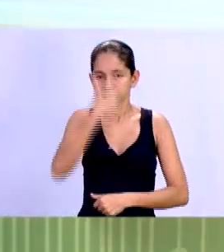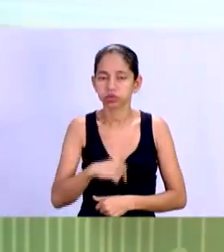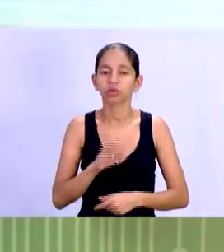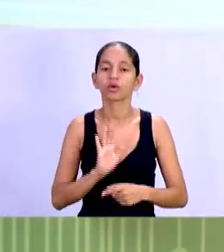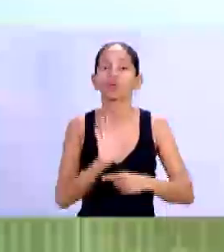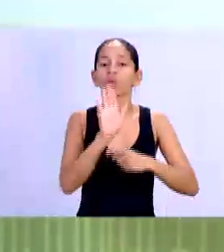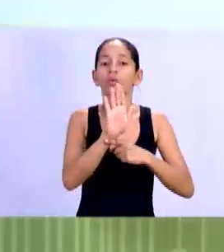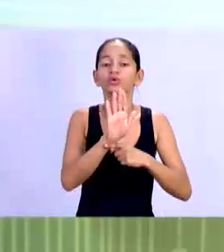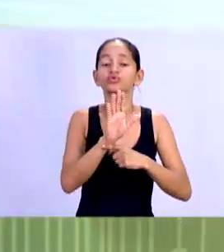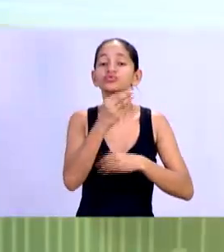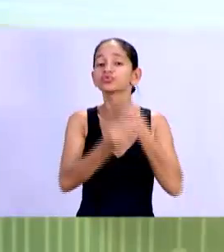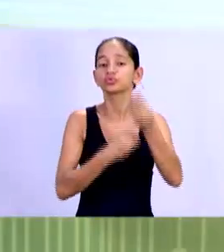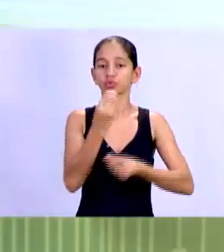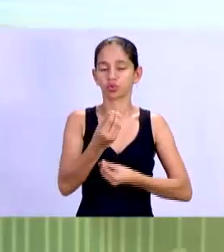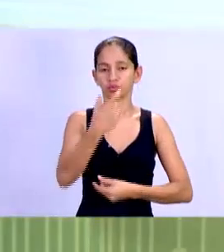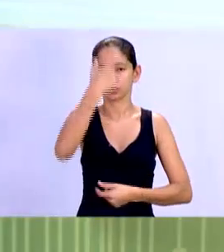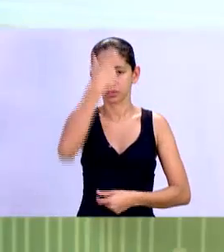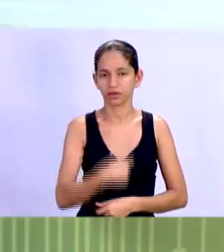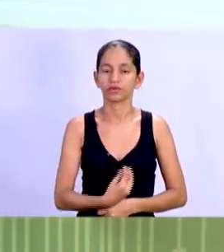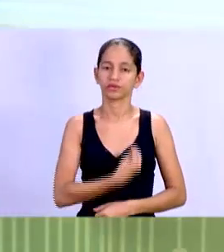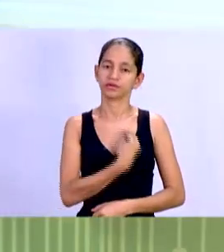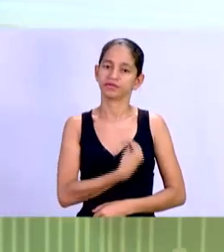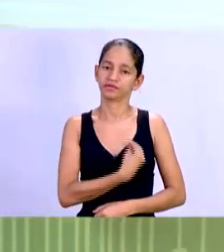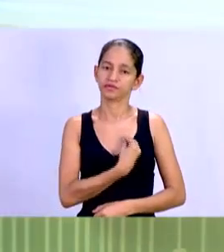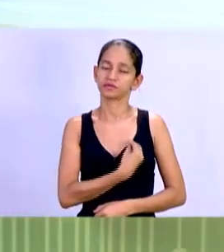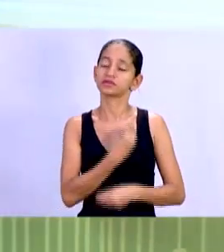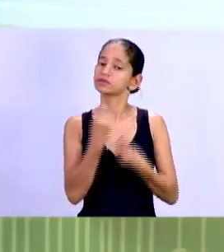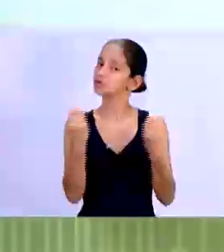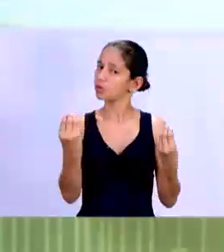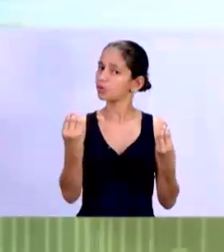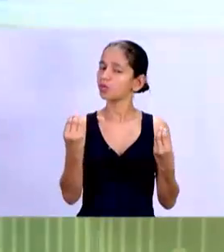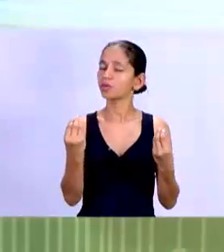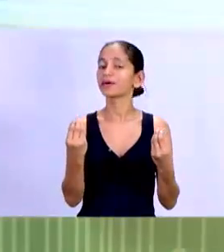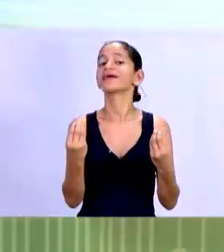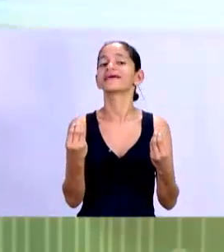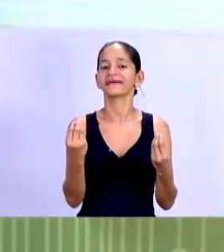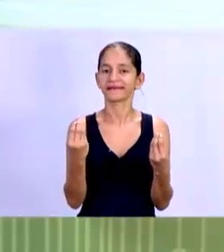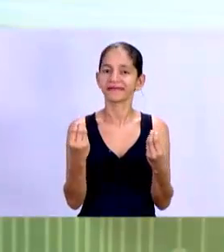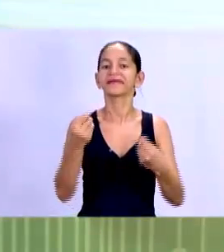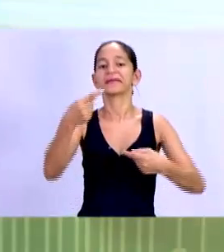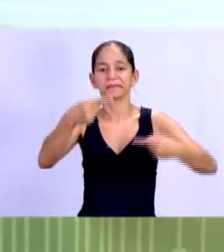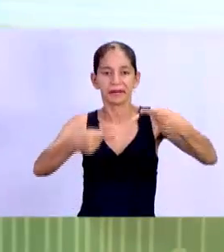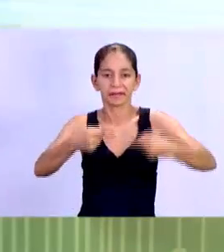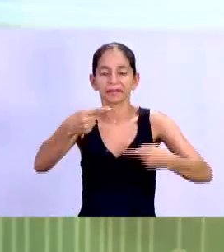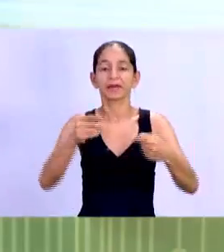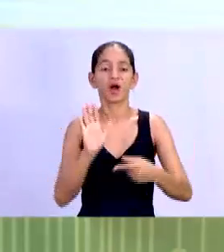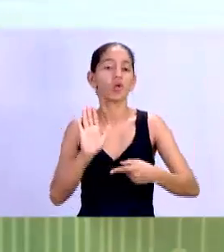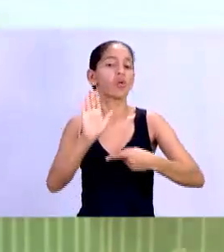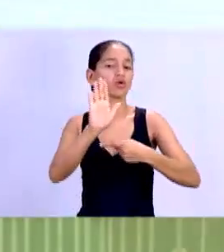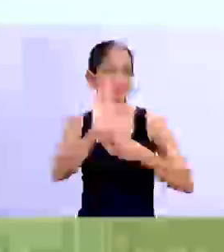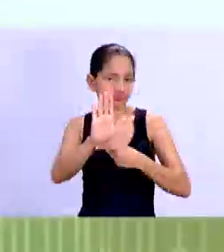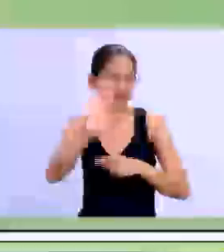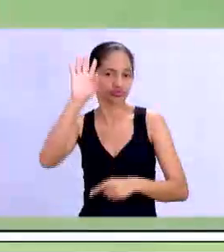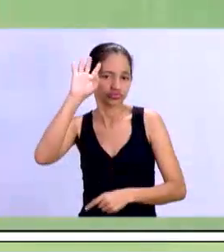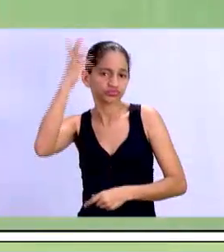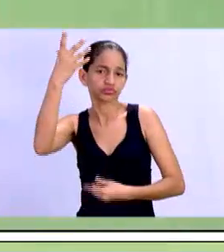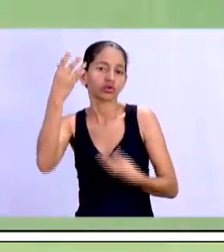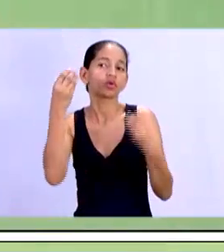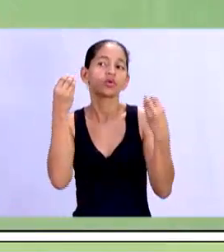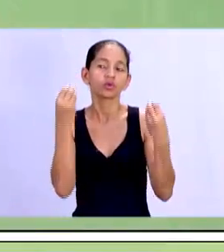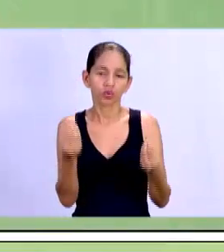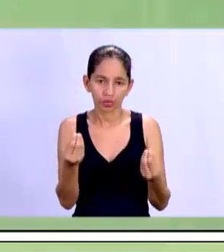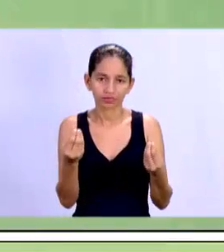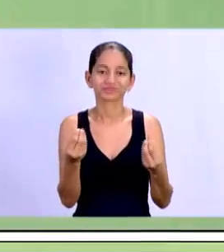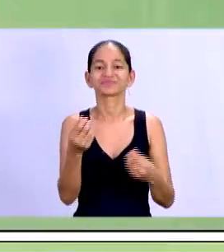participação nos poderes na sociedade e qual é a nossa participação nessas decisões. Então, vamos ver aqui a ética